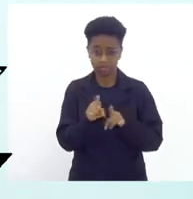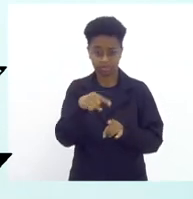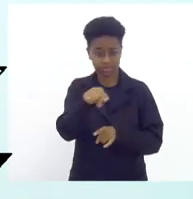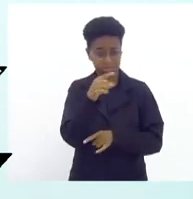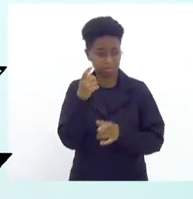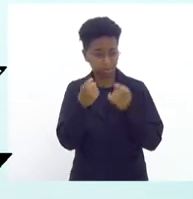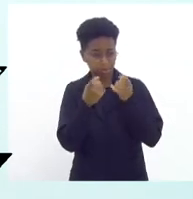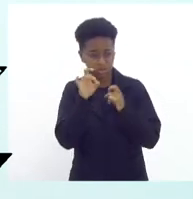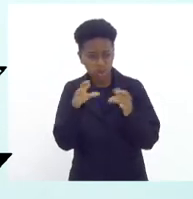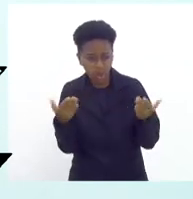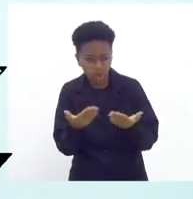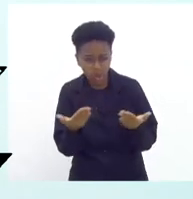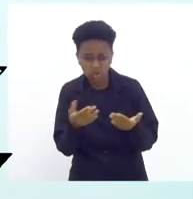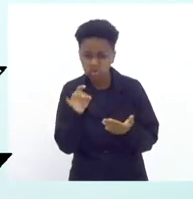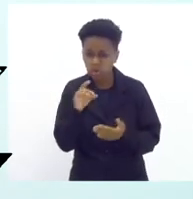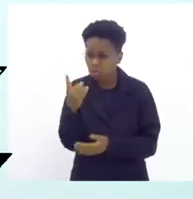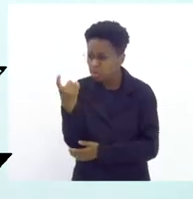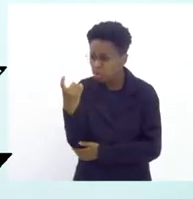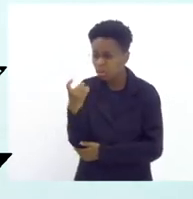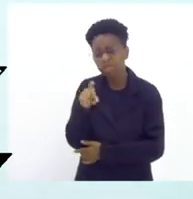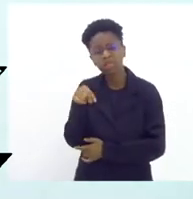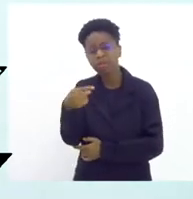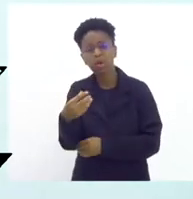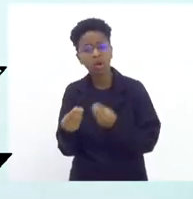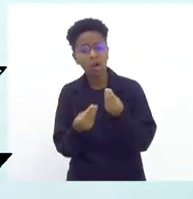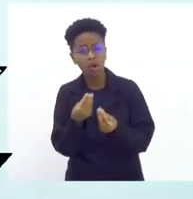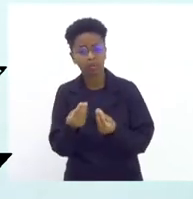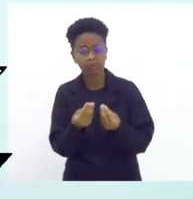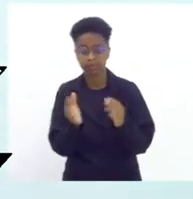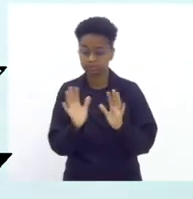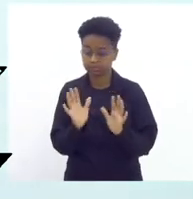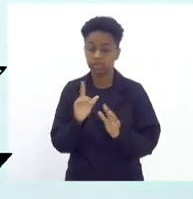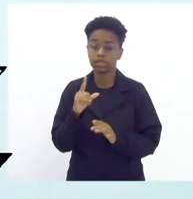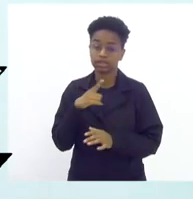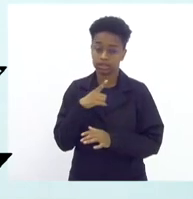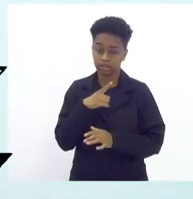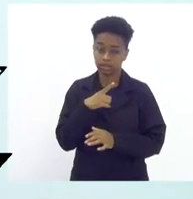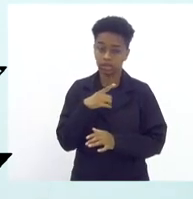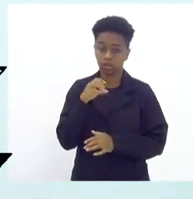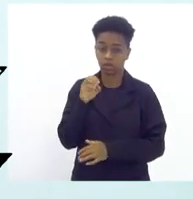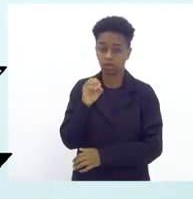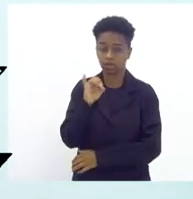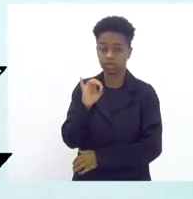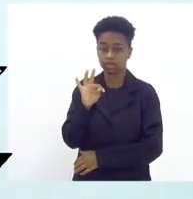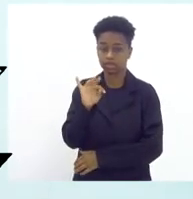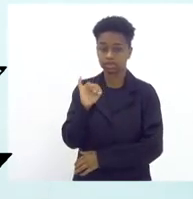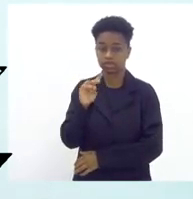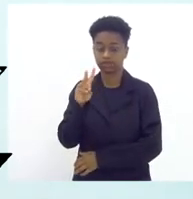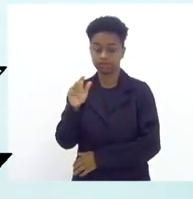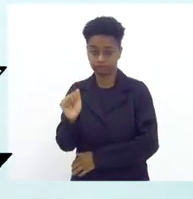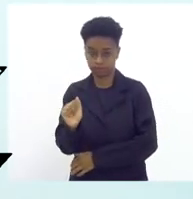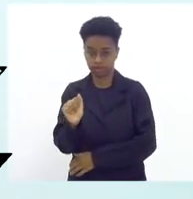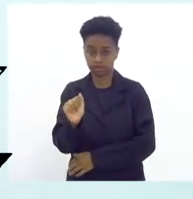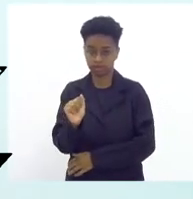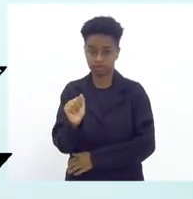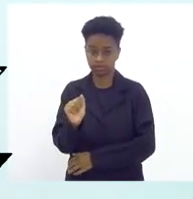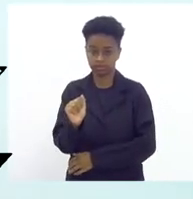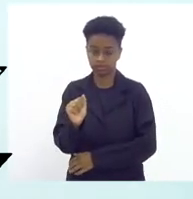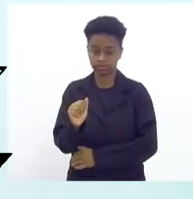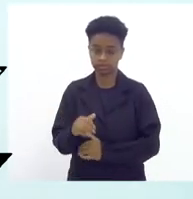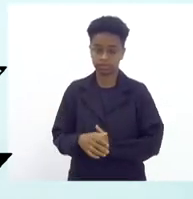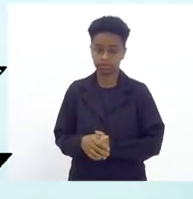é só hoje é só isso aqui e aí depois a gente vai fazer uma oitiva que ela é